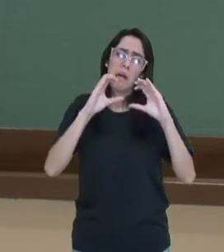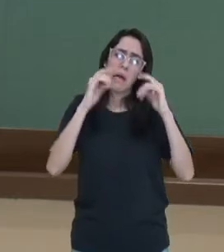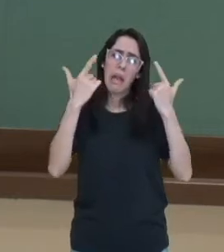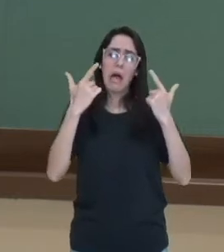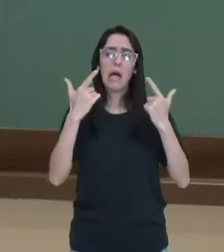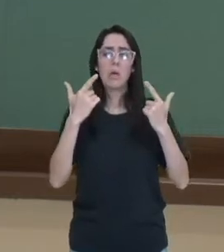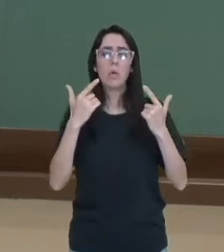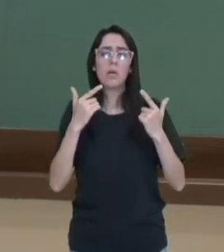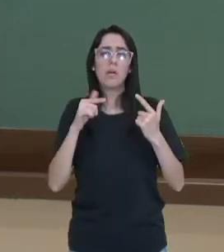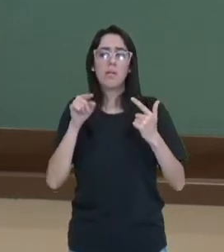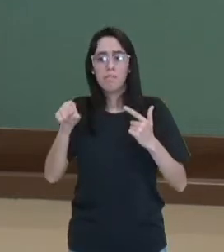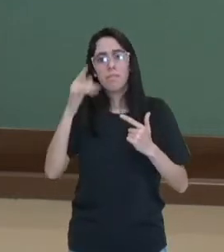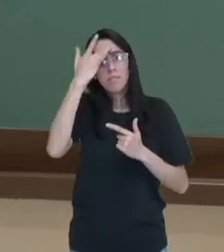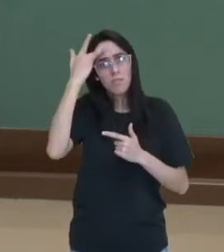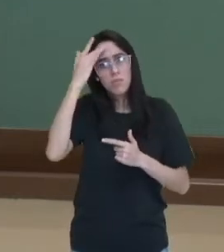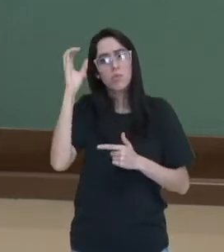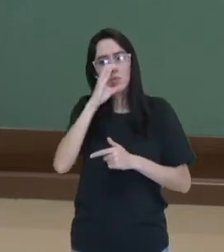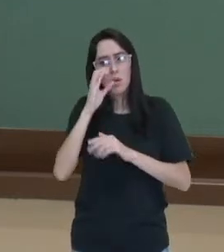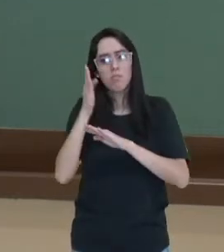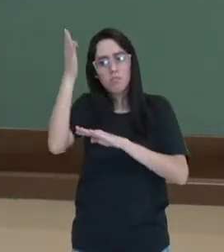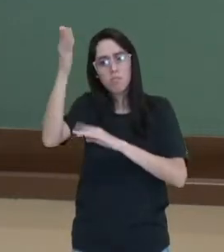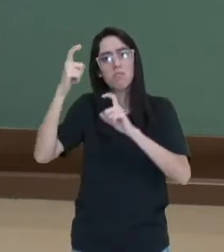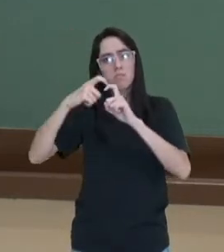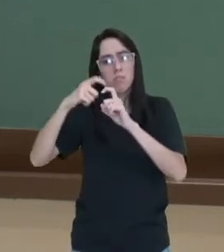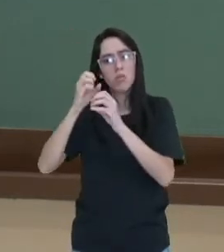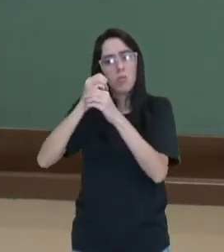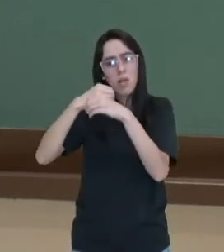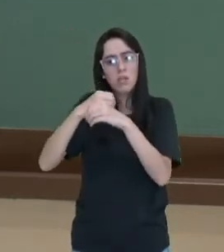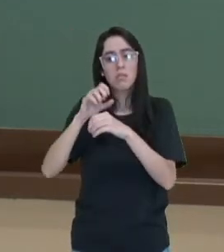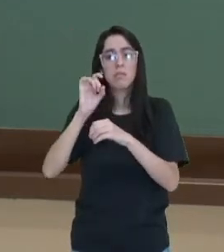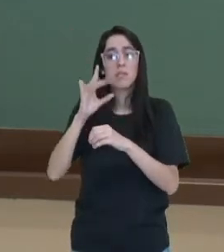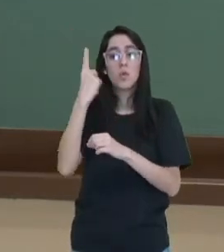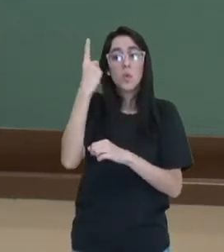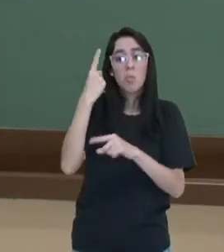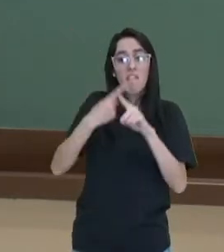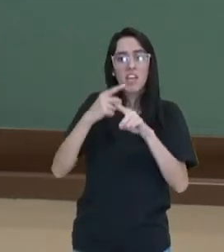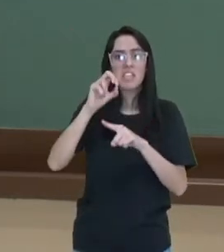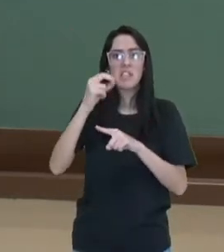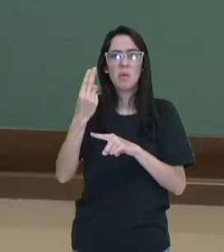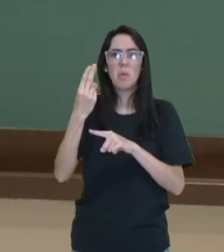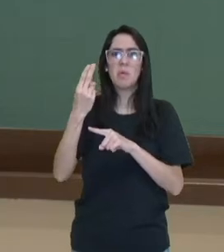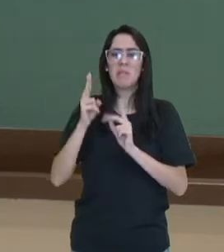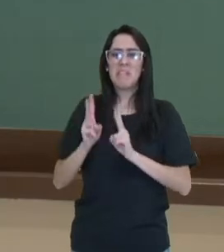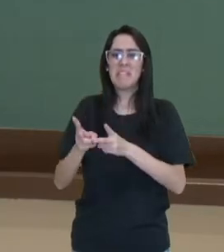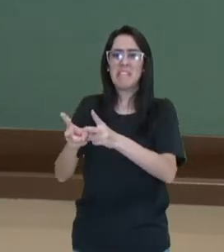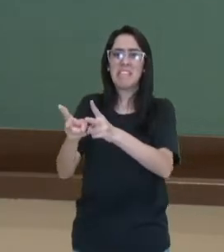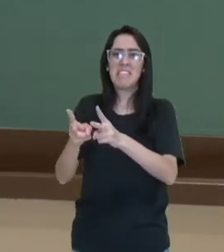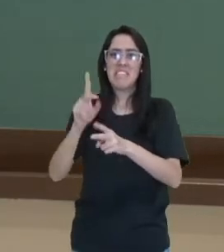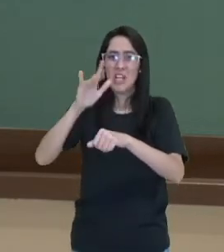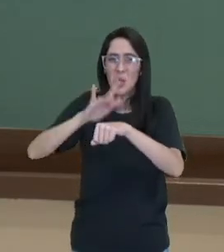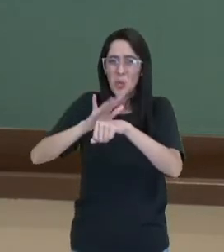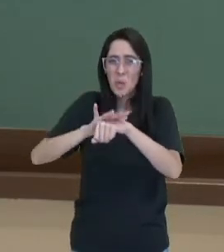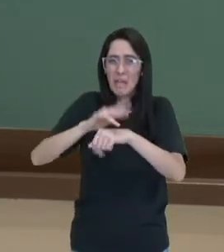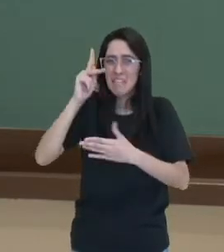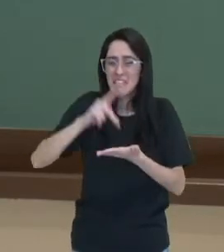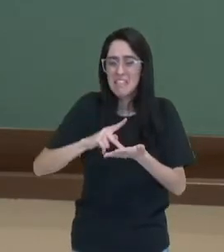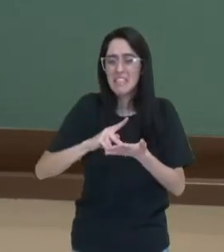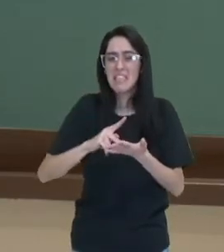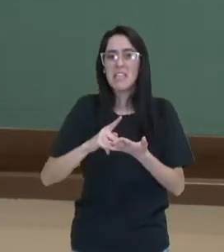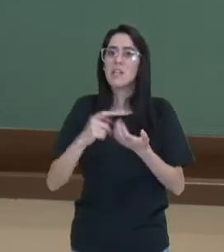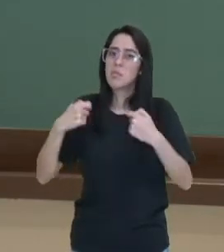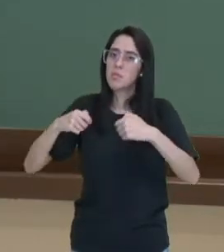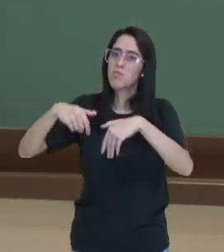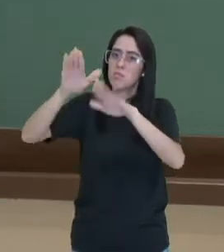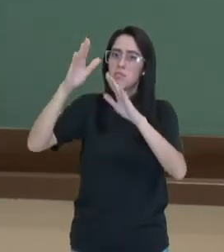pessoa a ir no médico, fazer os exames para ver se foi um único episódio ou se é a doença a epilepsia, né?